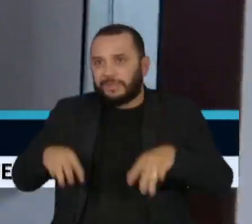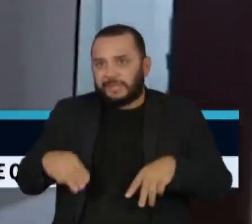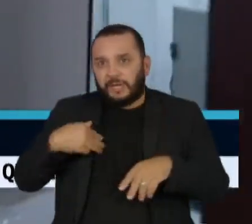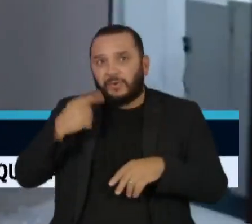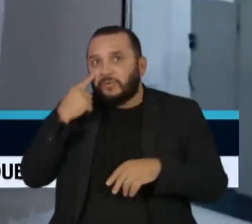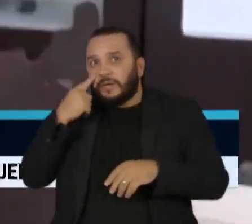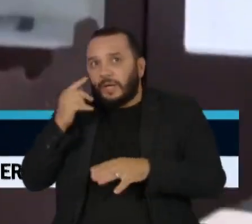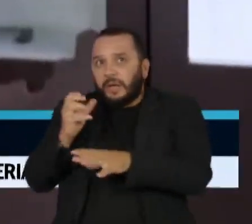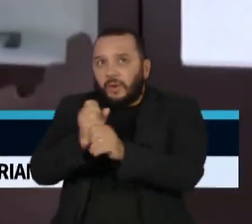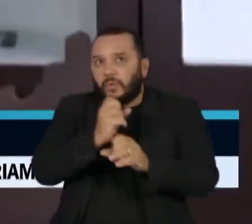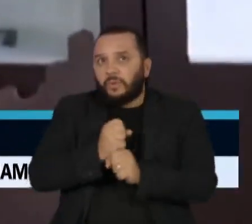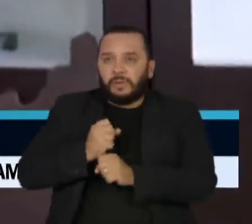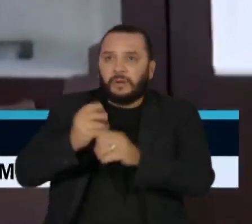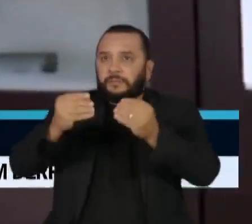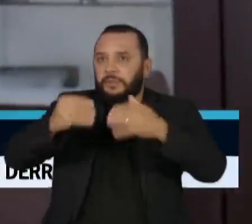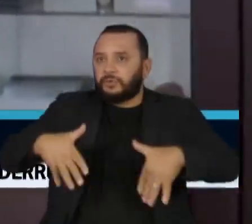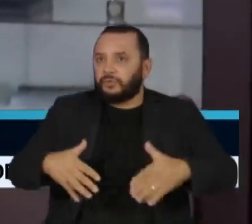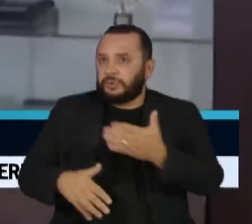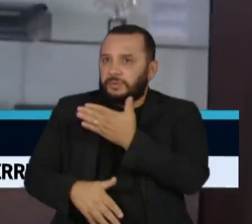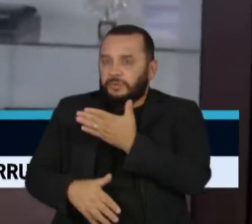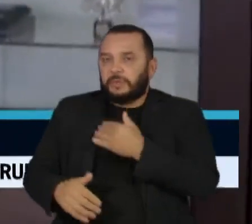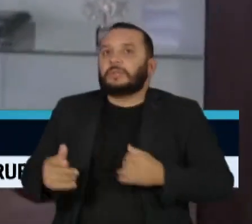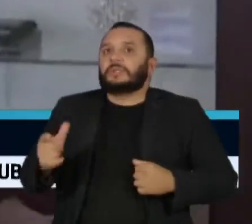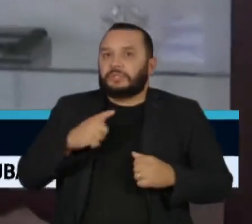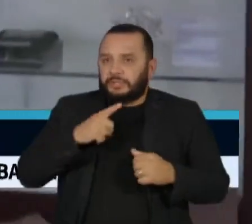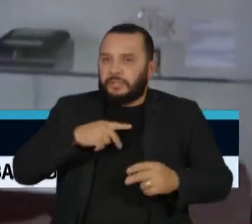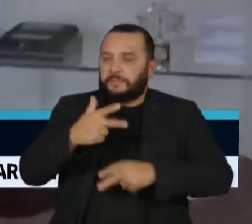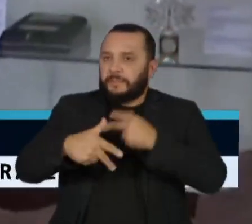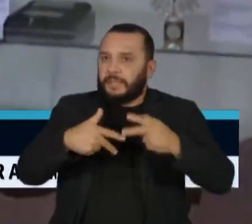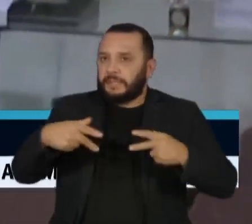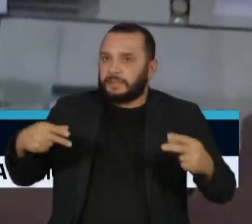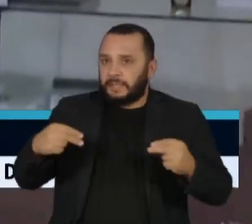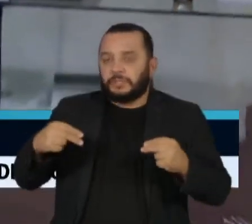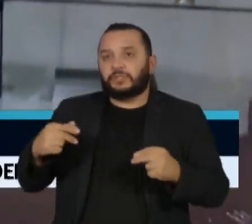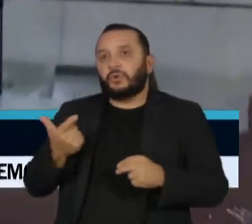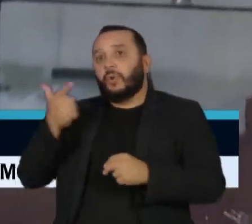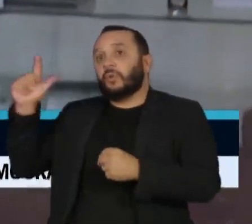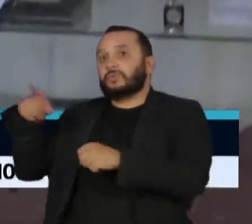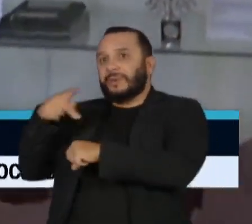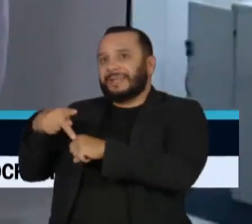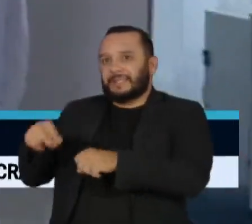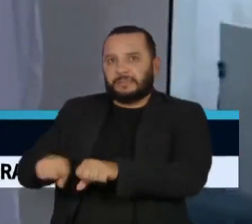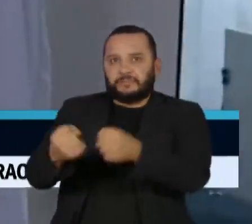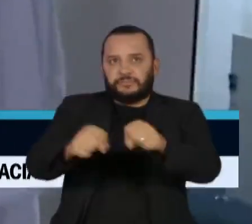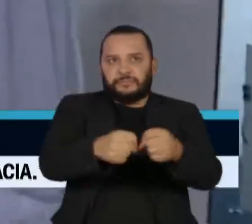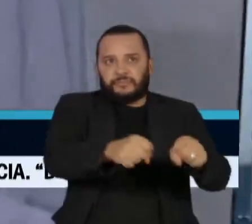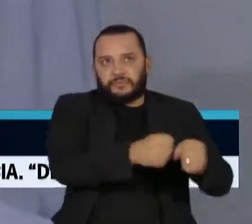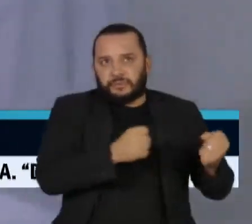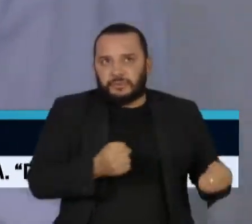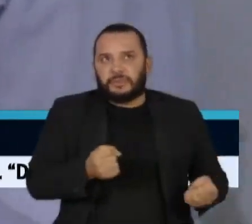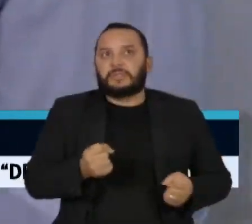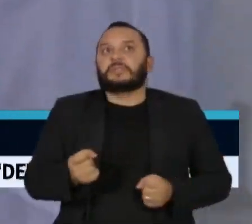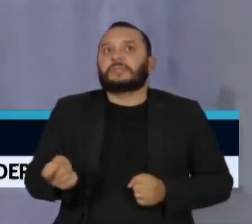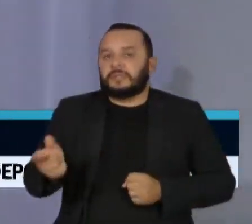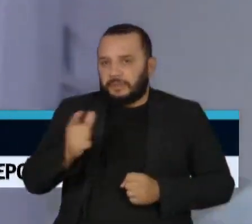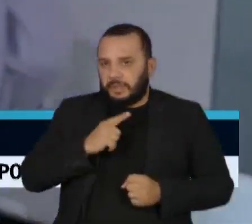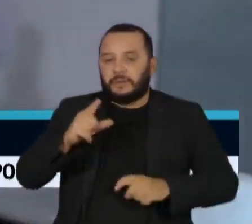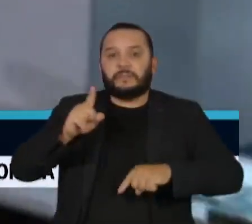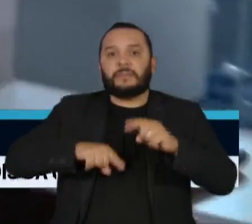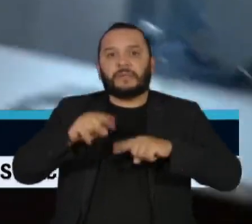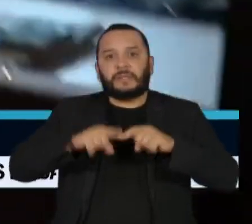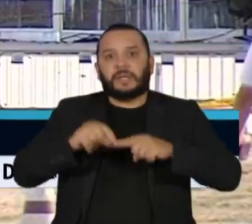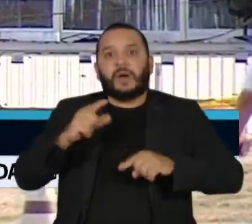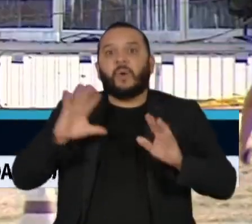estimar o prejuízo. A galeria onde estavam presentes recebidos de chefes de Estado foi destruída. A maior parte dos